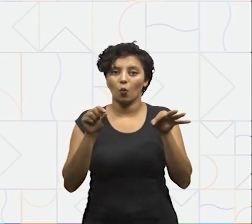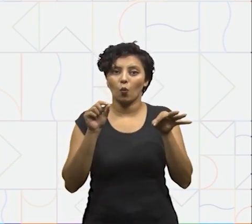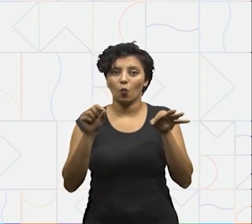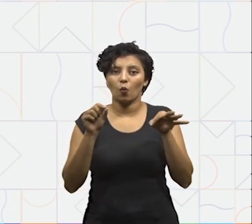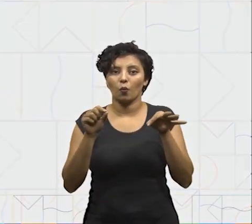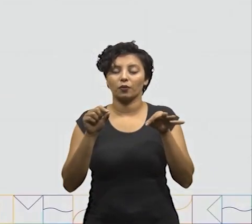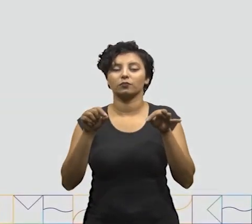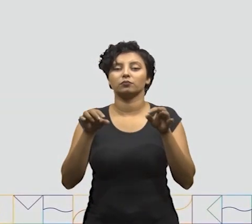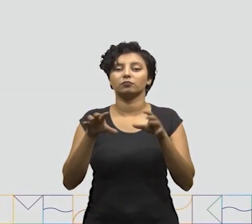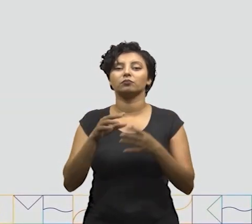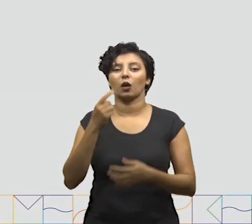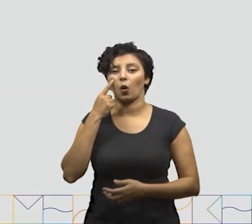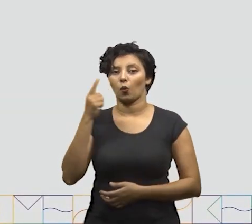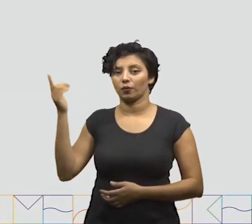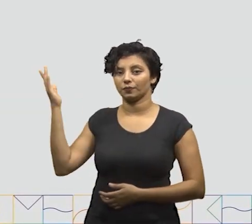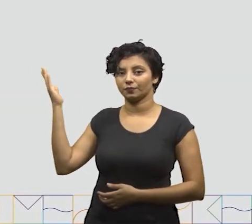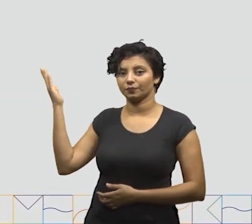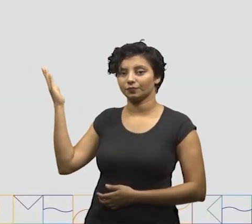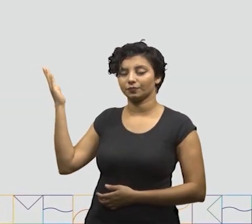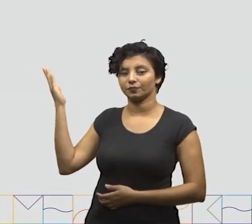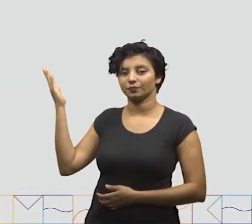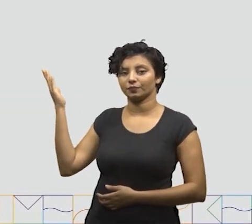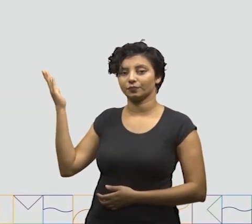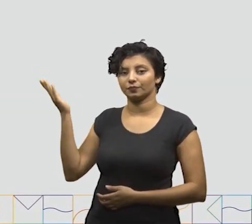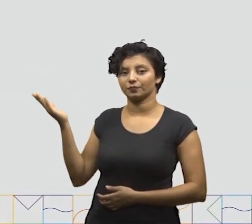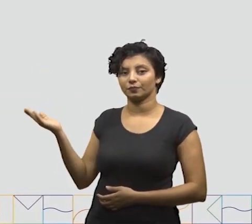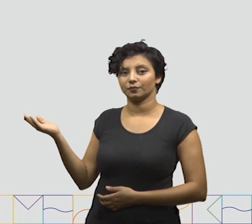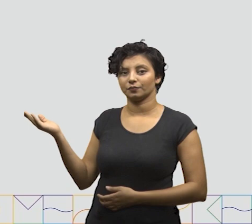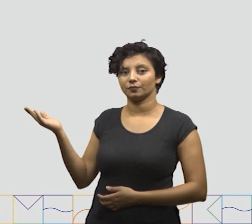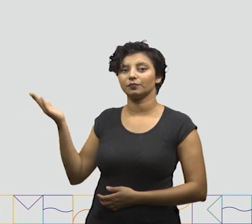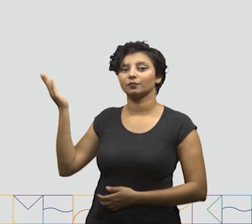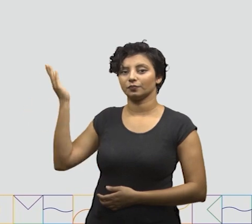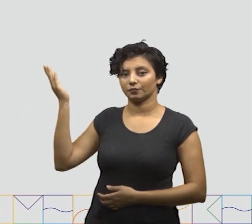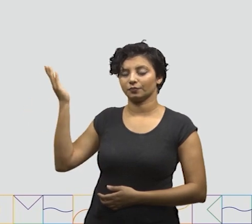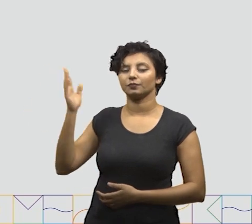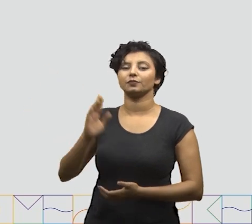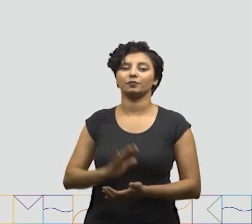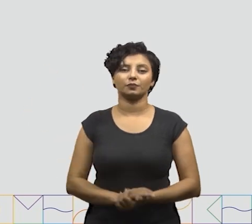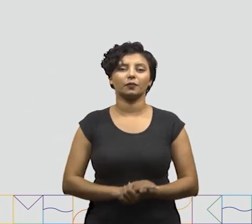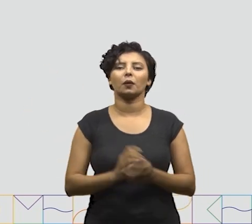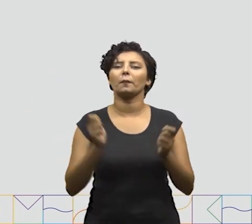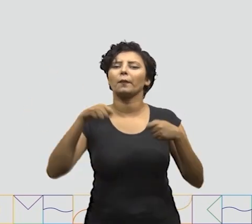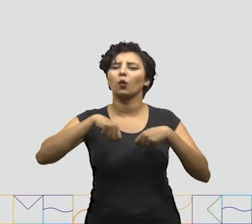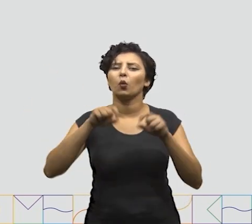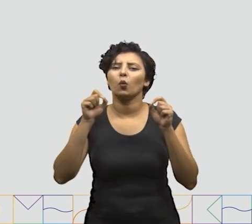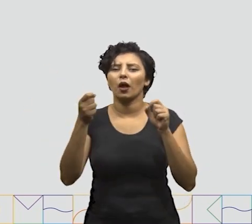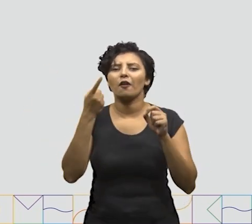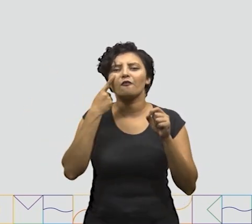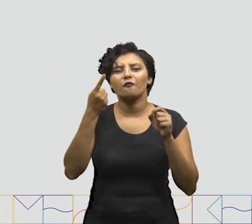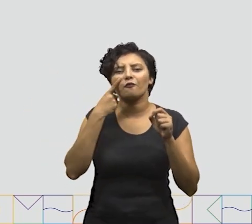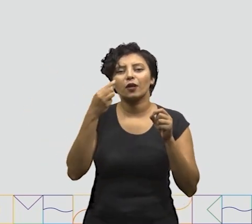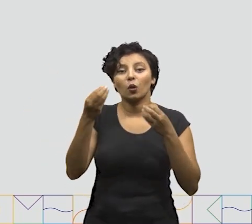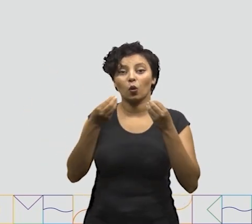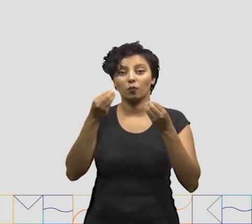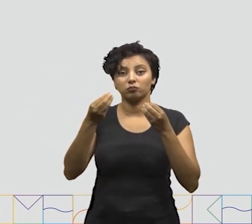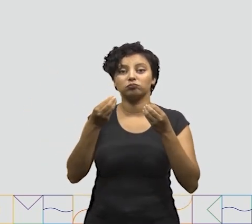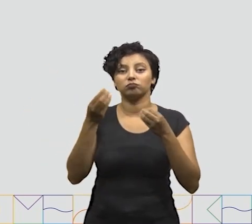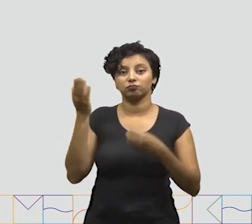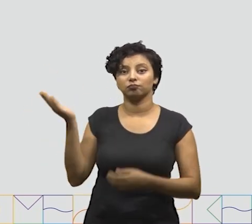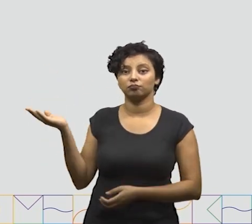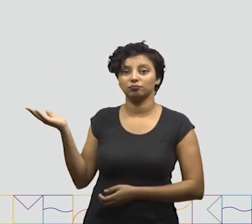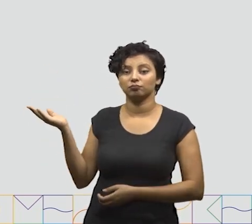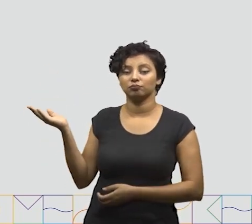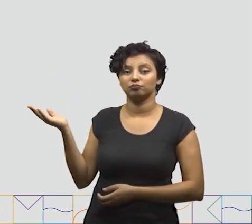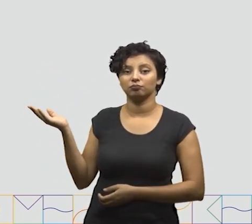são chamados de grandes lábios, pequenos lábios e clitóris. É possível observar a entrada do